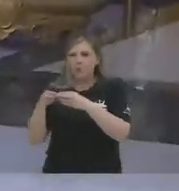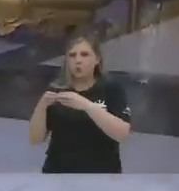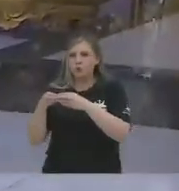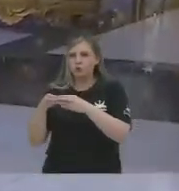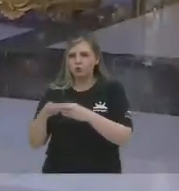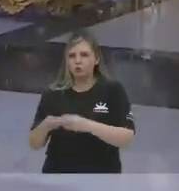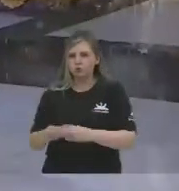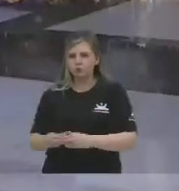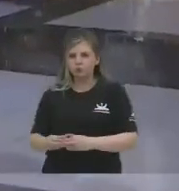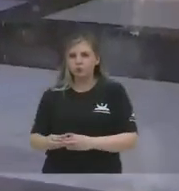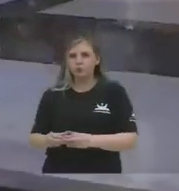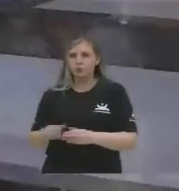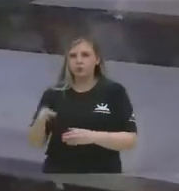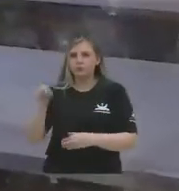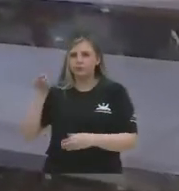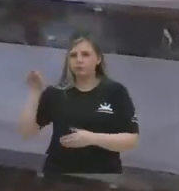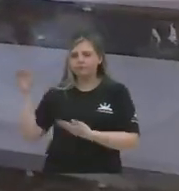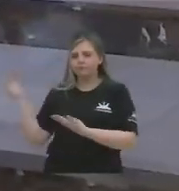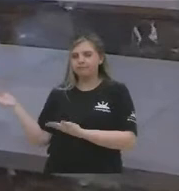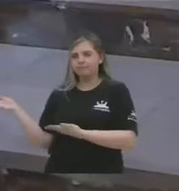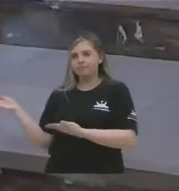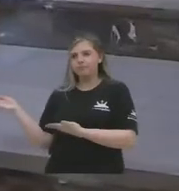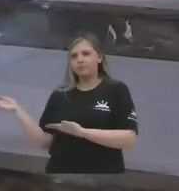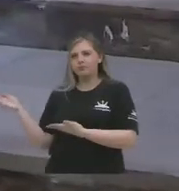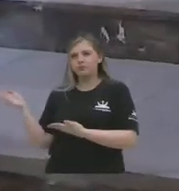nessas semanas, na noite de louvor.